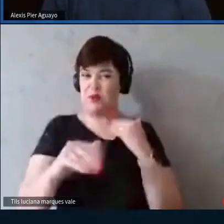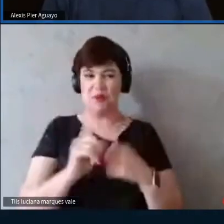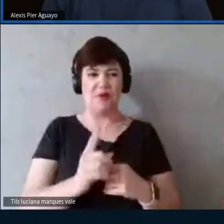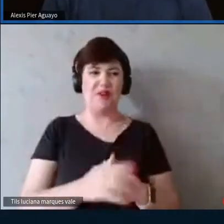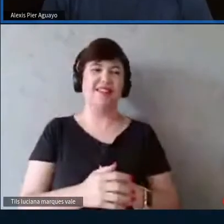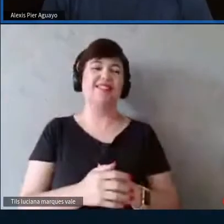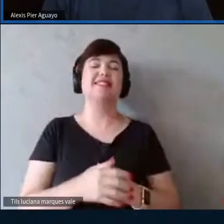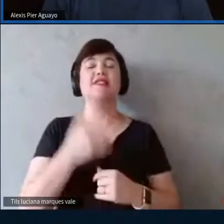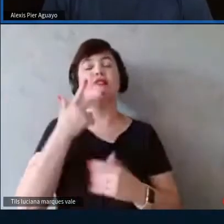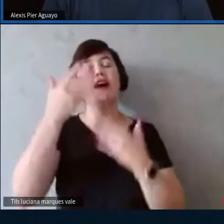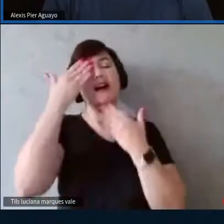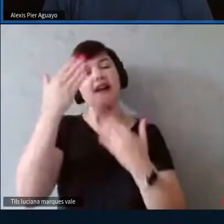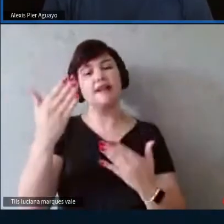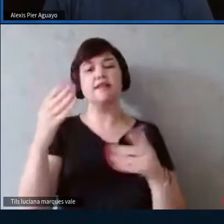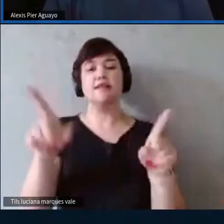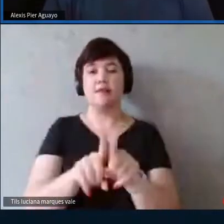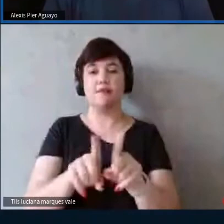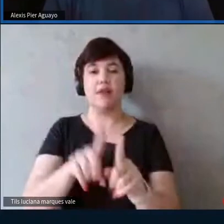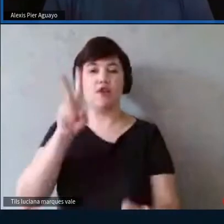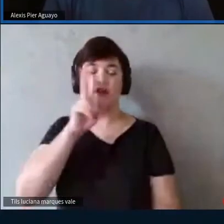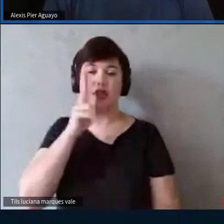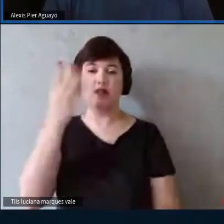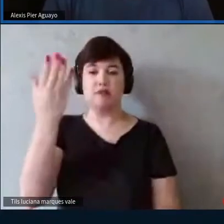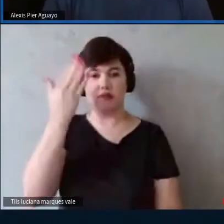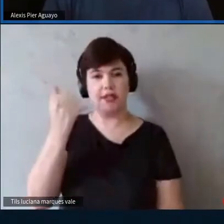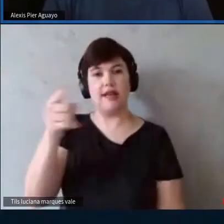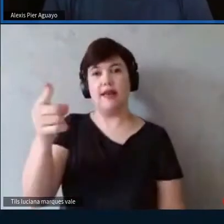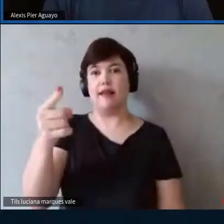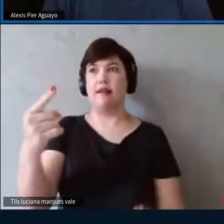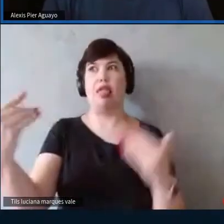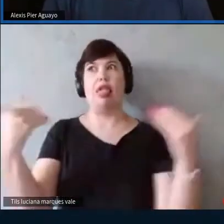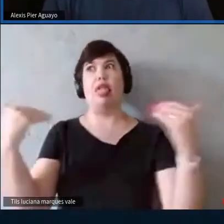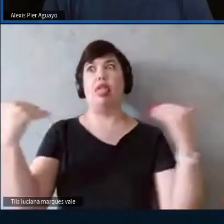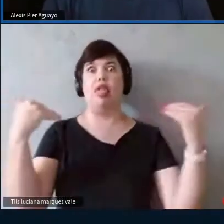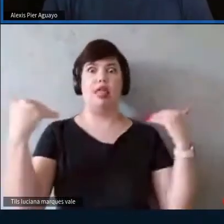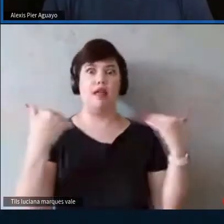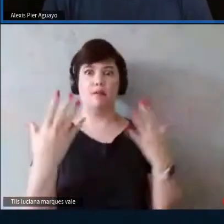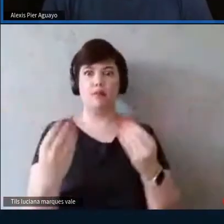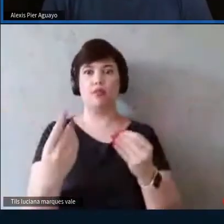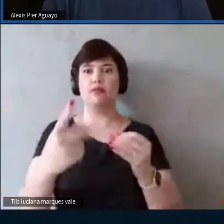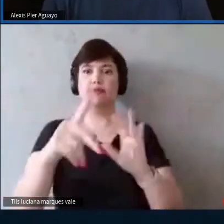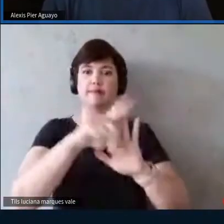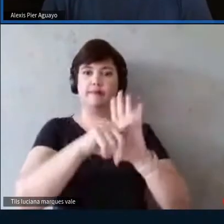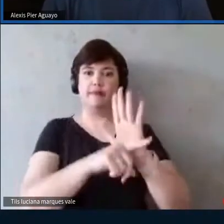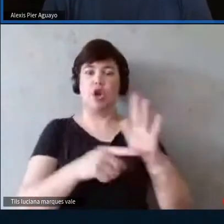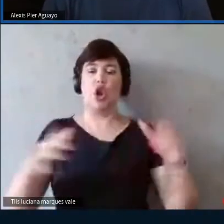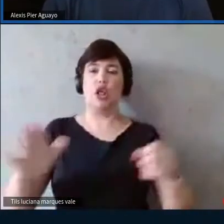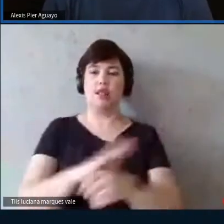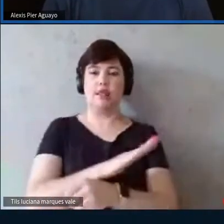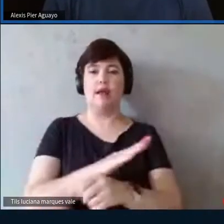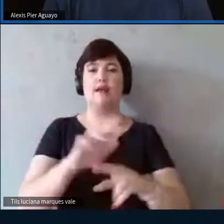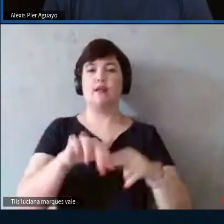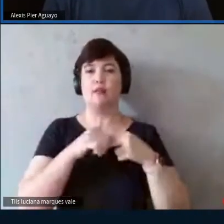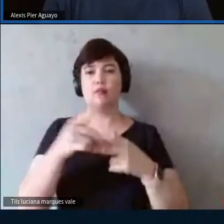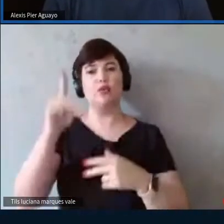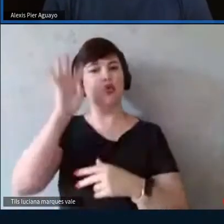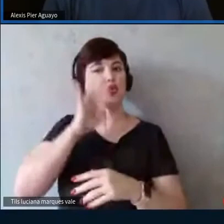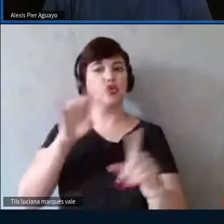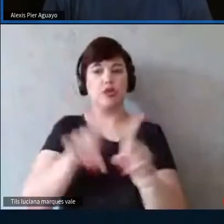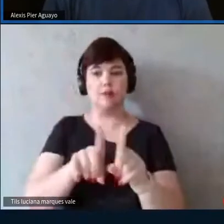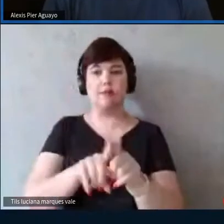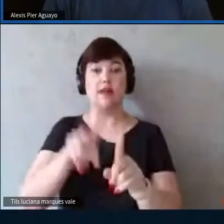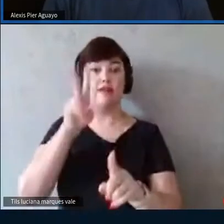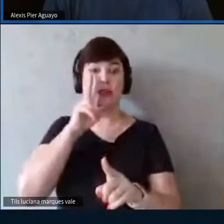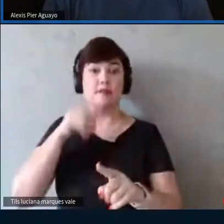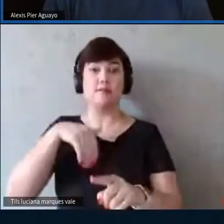Eu queria agradecer ao Vinícius, eu sei o quanto ele é demandado, eu sei o quanto a agenda dele é lotada, a da Tuxi também, mas a do Vini ainda